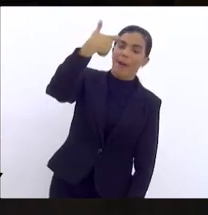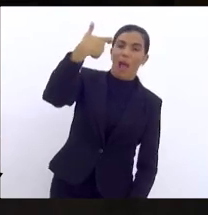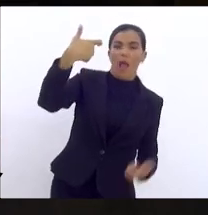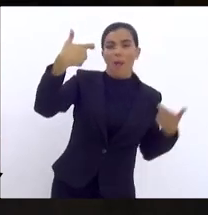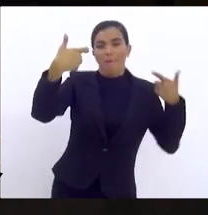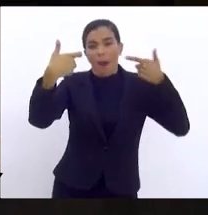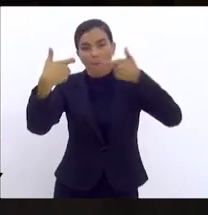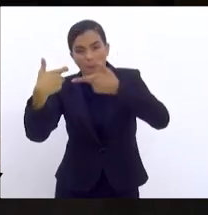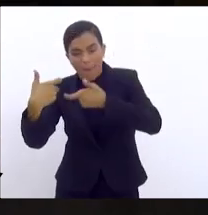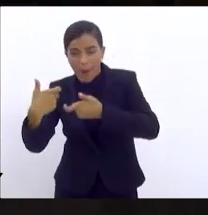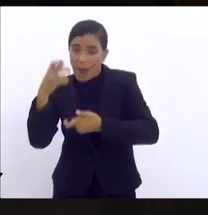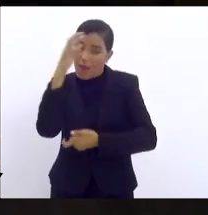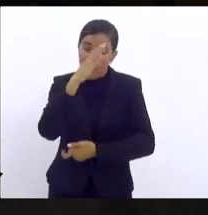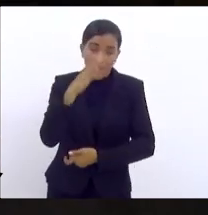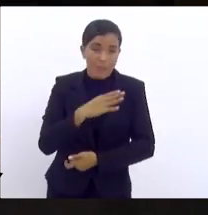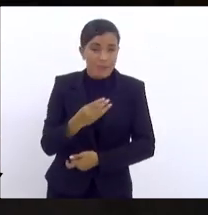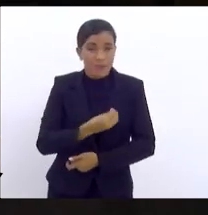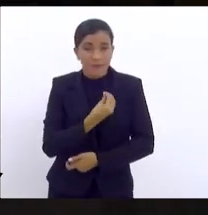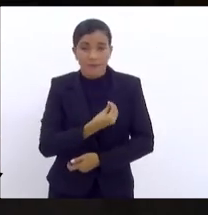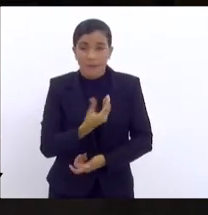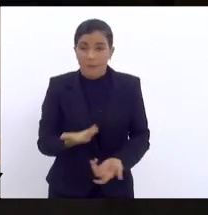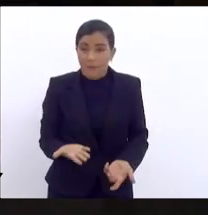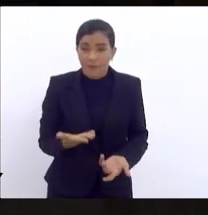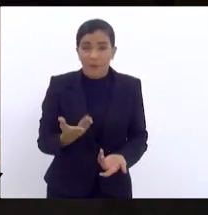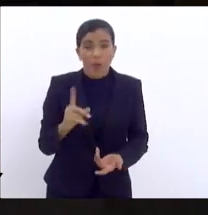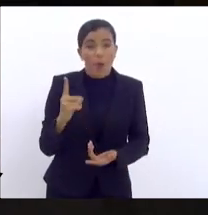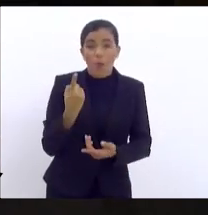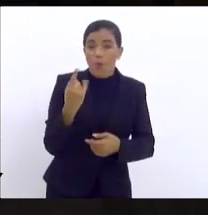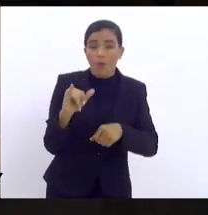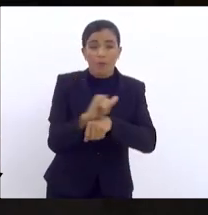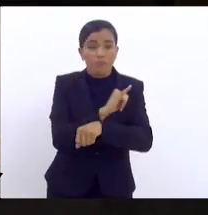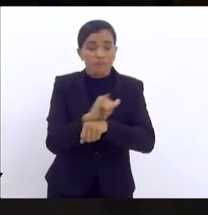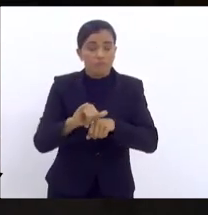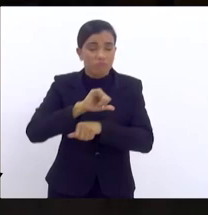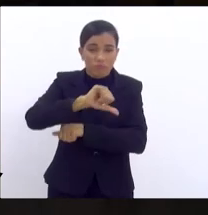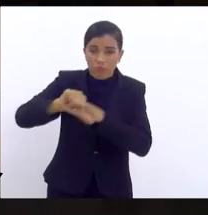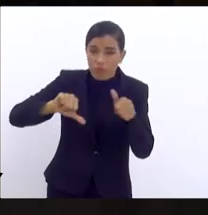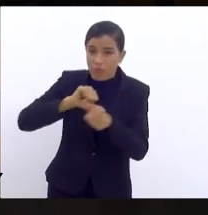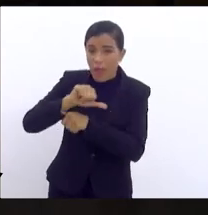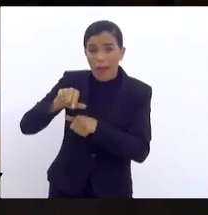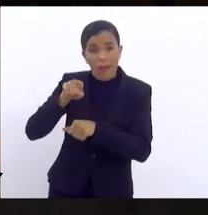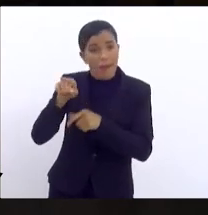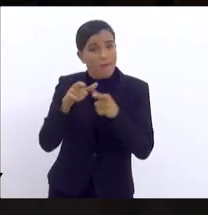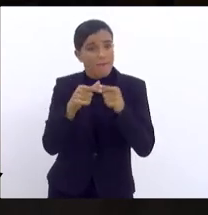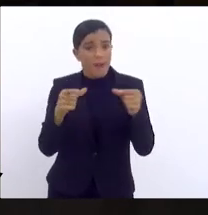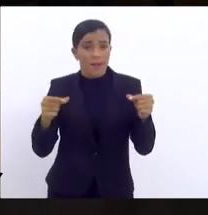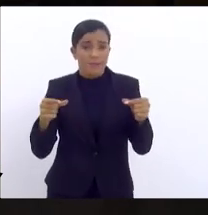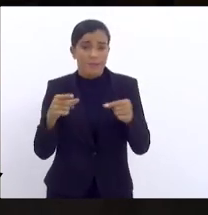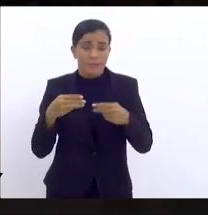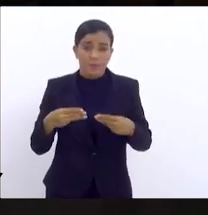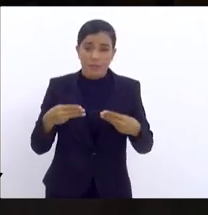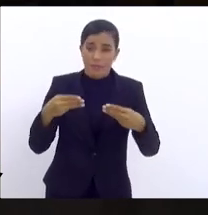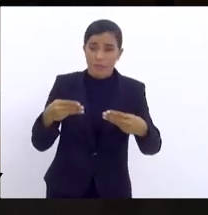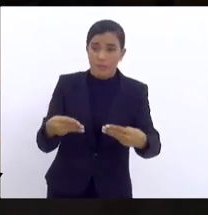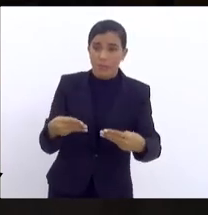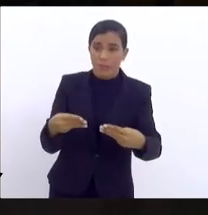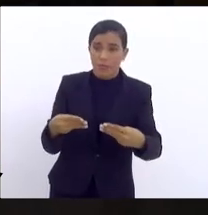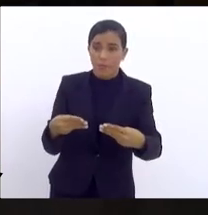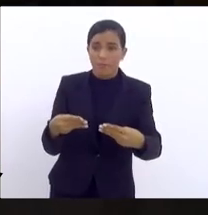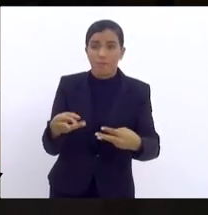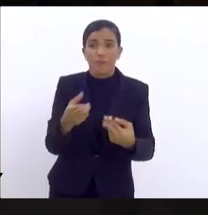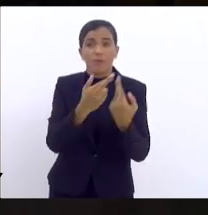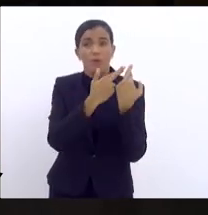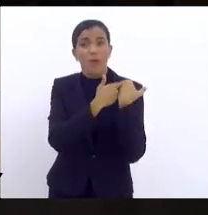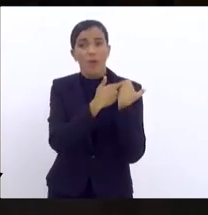esse é o Brasil que nós vivemos e a única forma da gente mudar esse entendimento aí é vindo de Brasília vindo desses ministros que são são